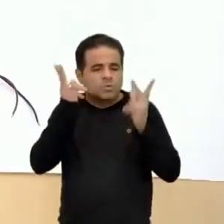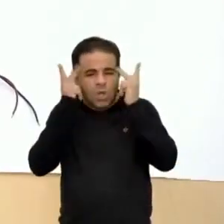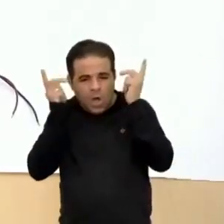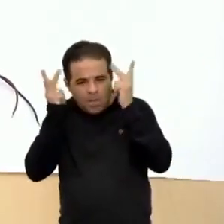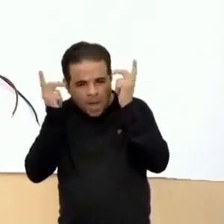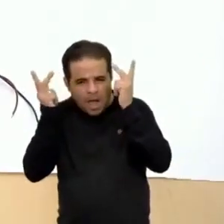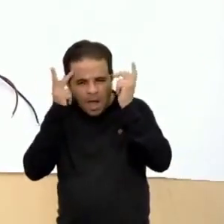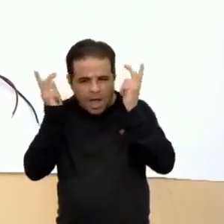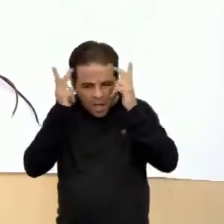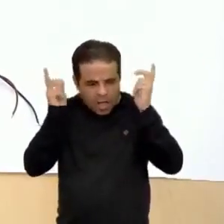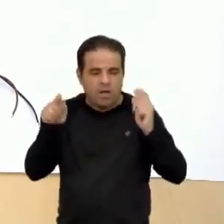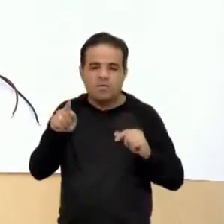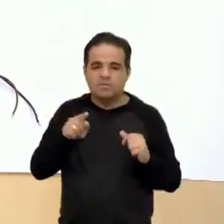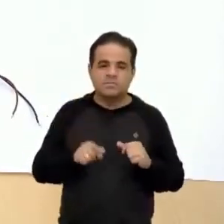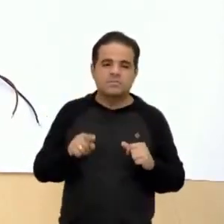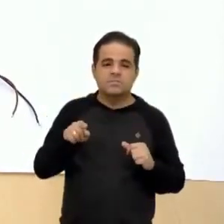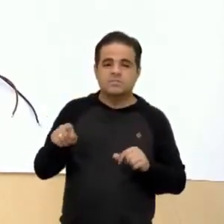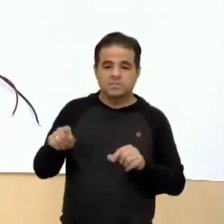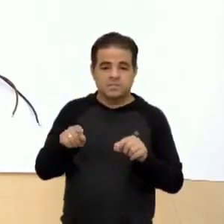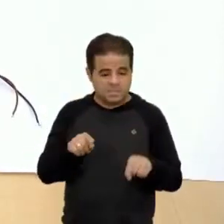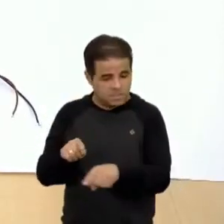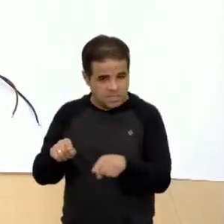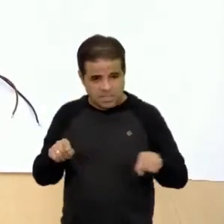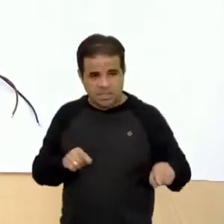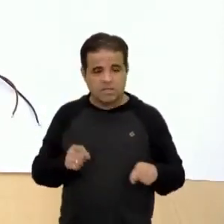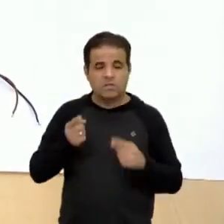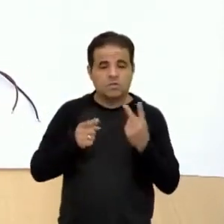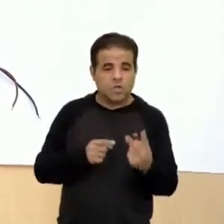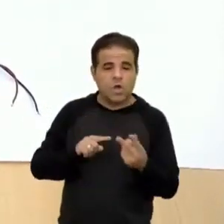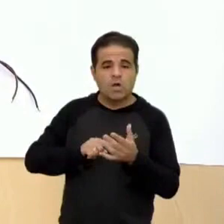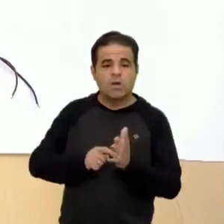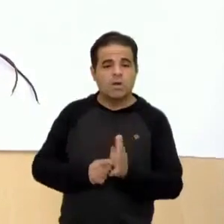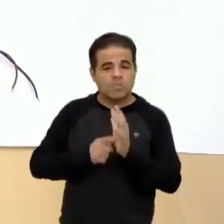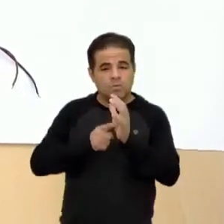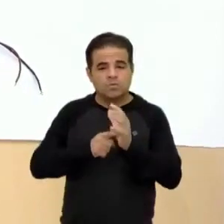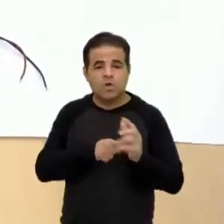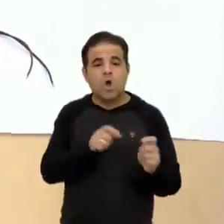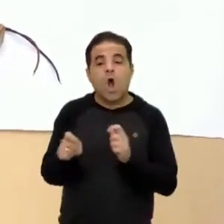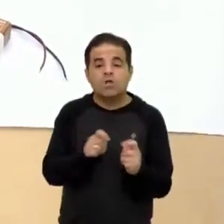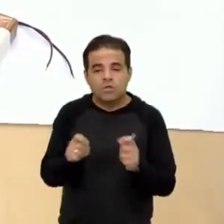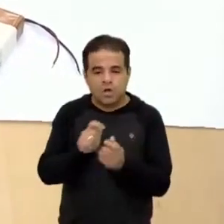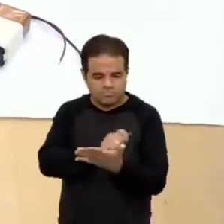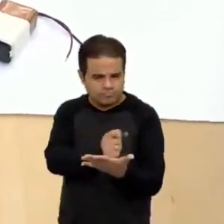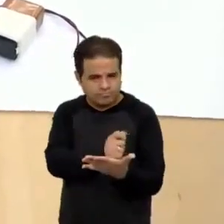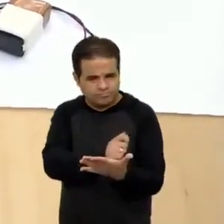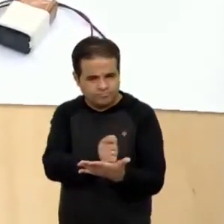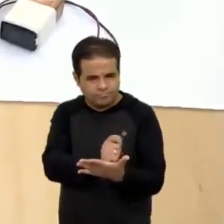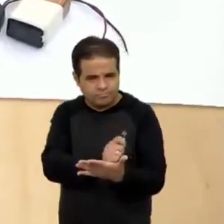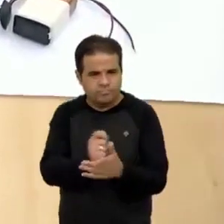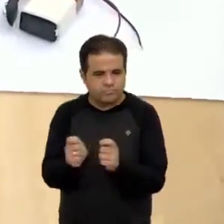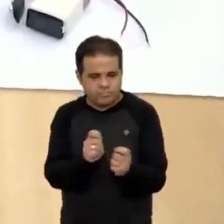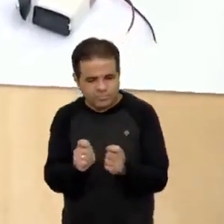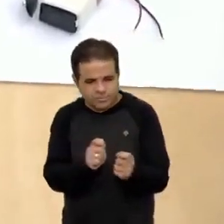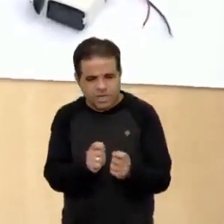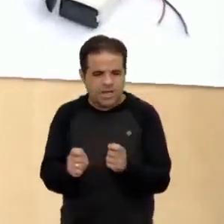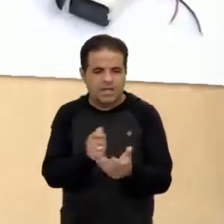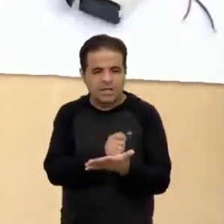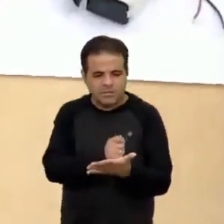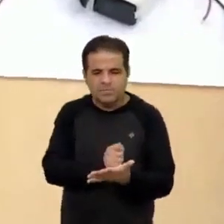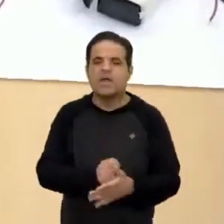normal, tá? Esses daqui são 2 motores de controle de videogame. Para ser mais